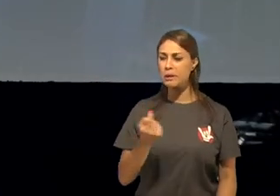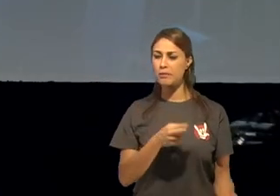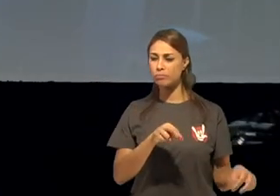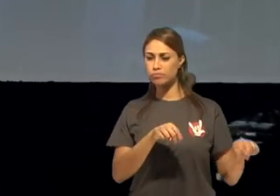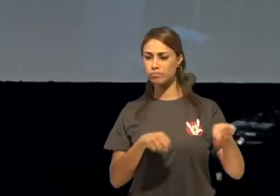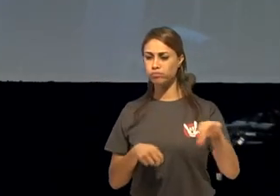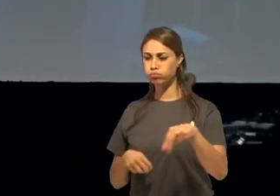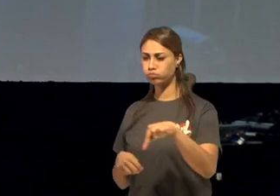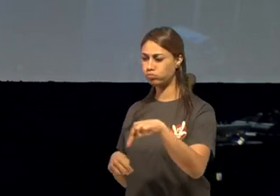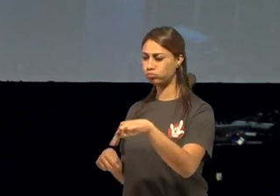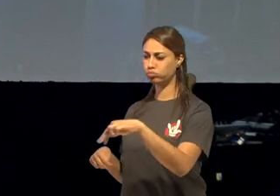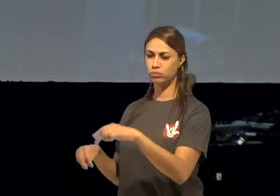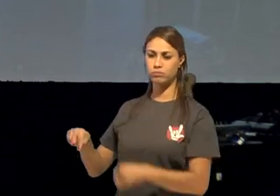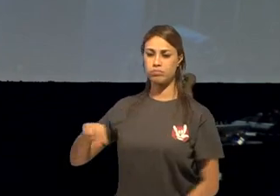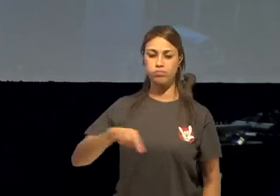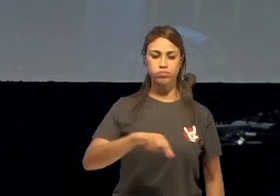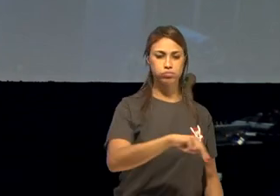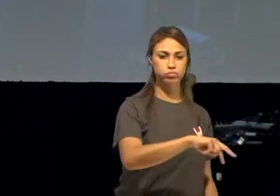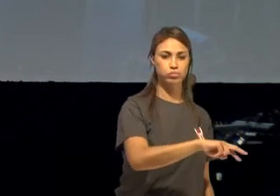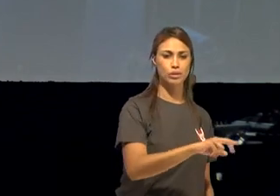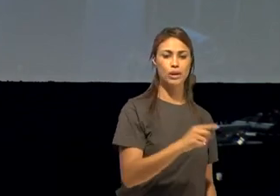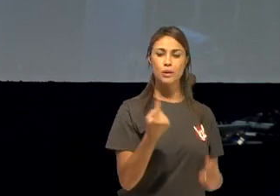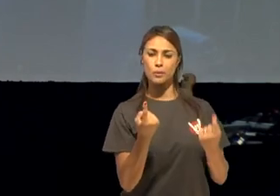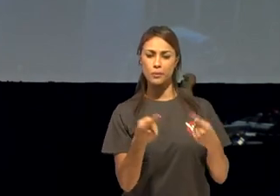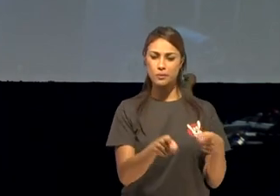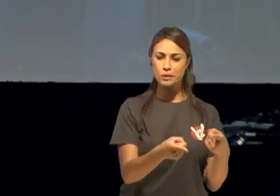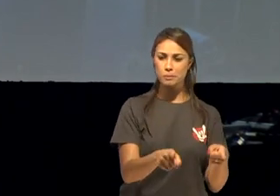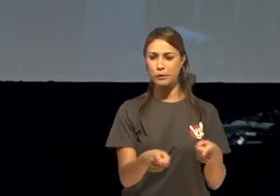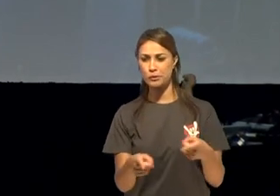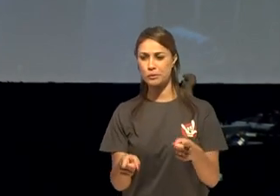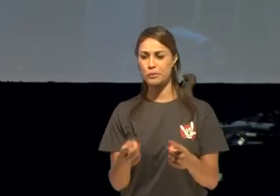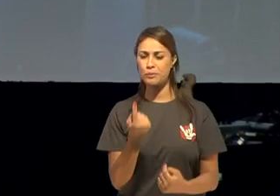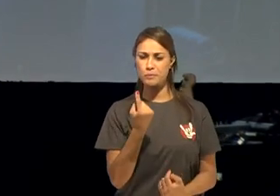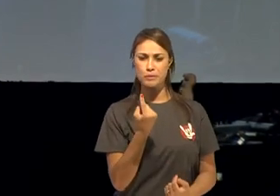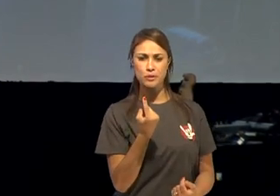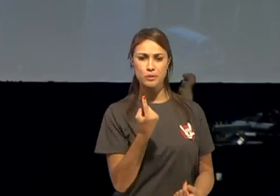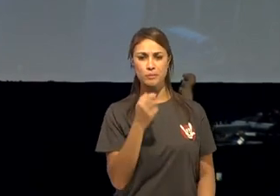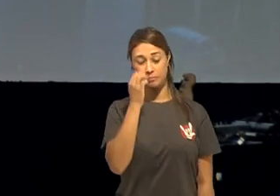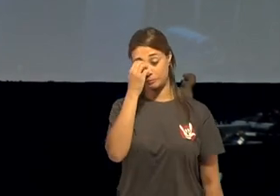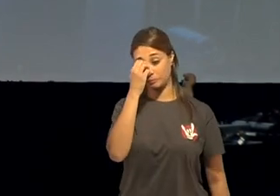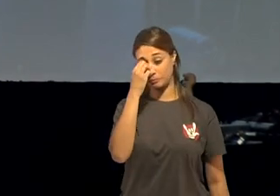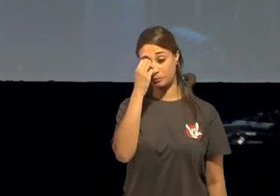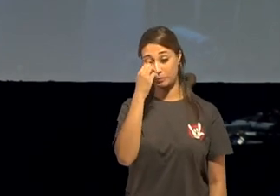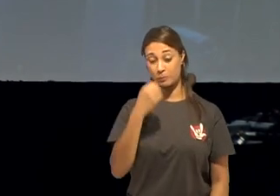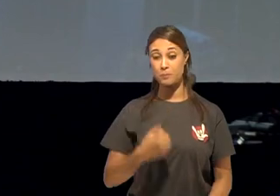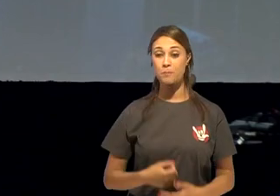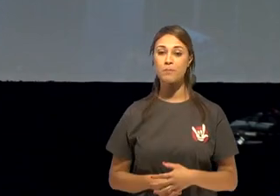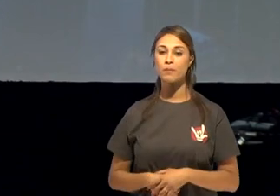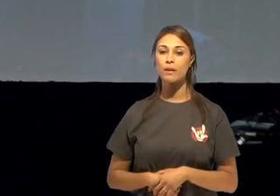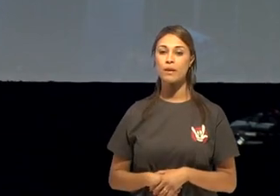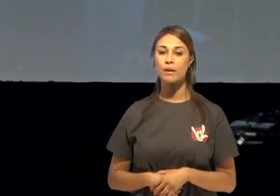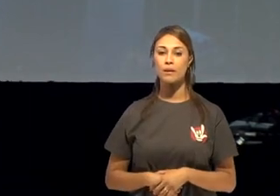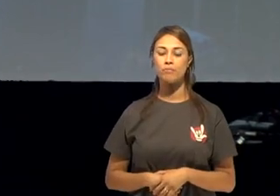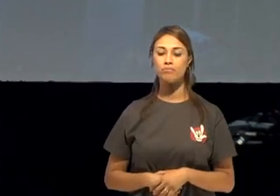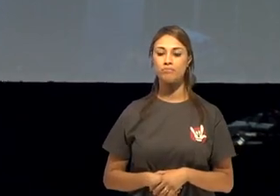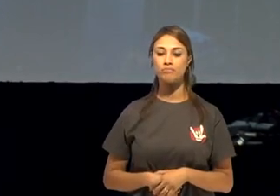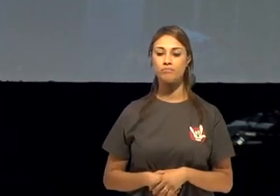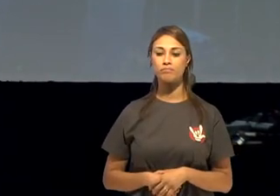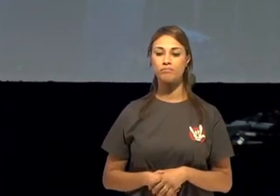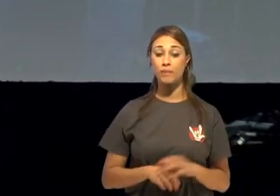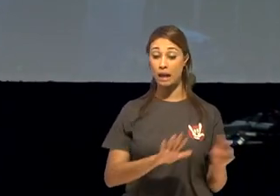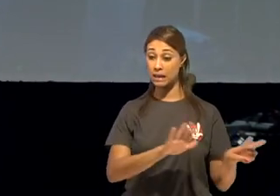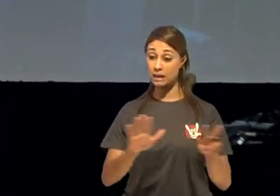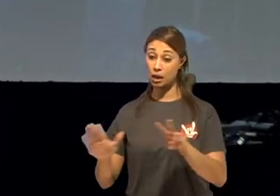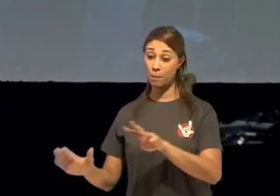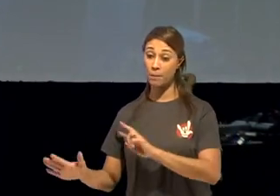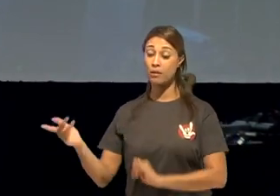mais trancado. E o Teteu lá com o espetinho, uma semana. Na outra semana, o Teteu apareceu com uma carteira.